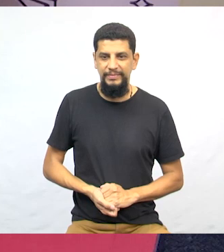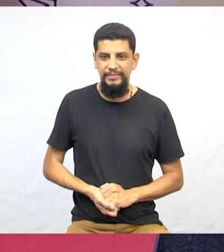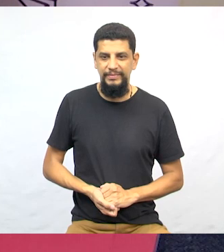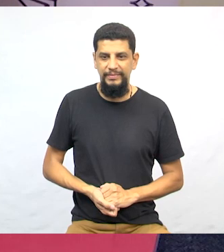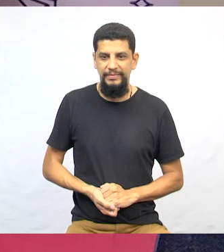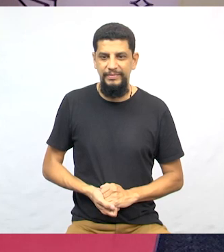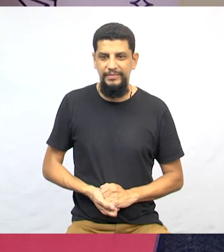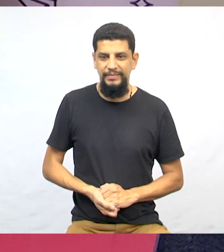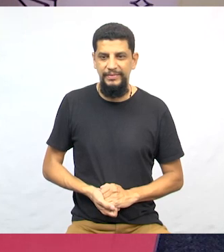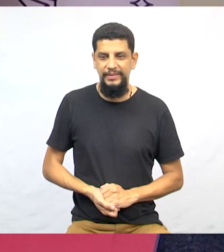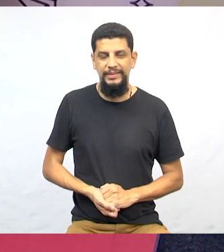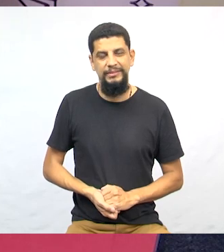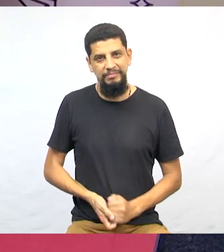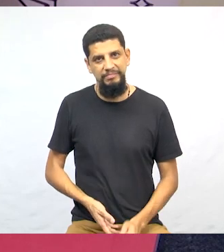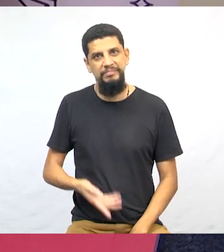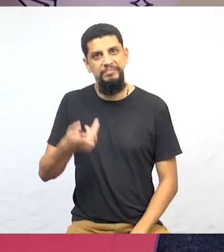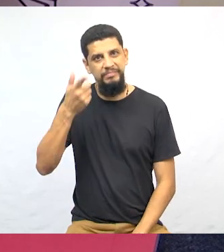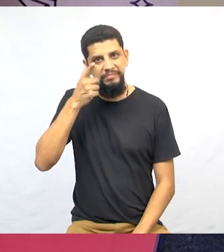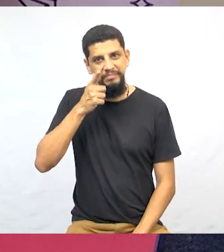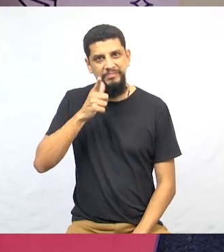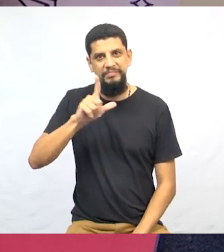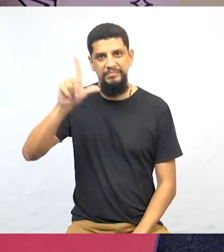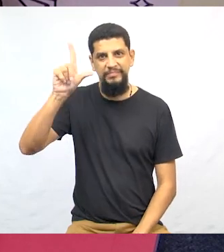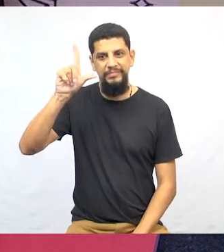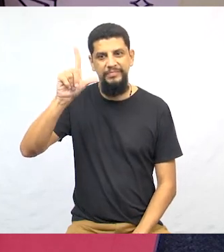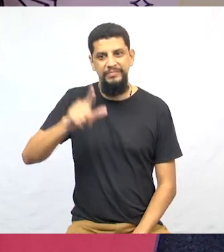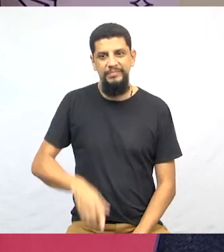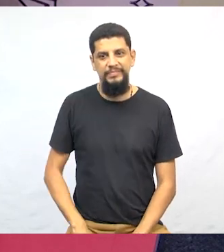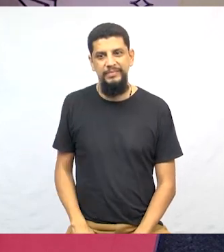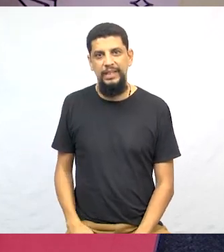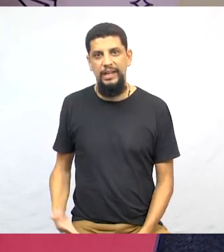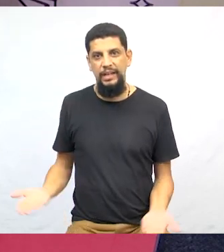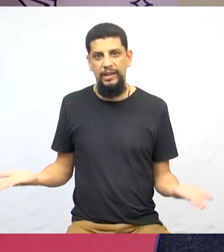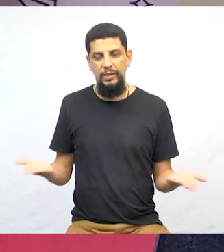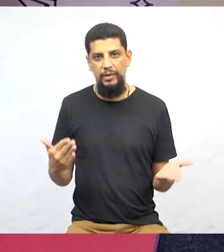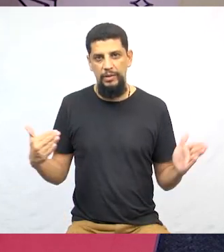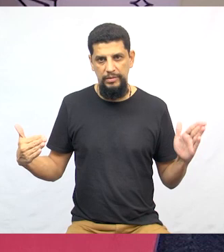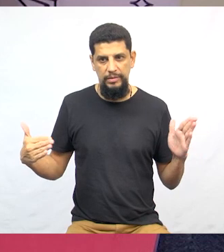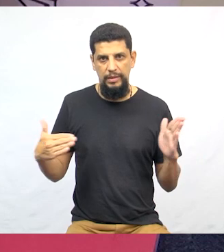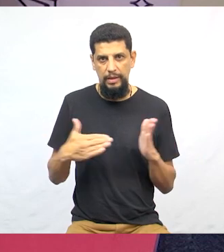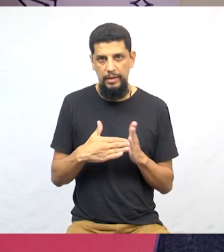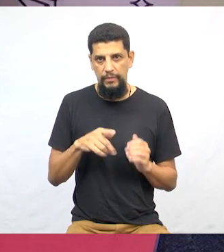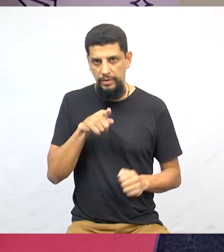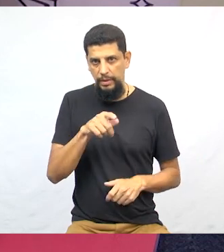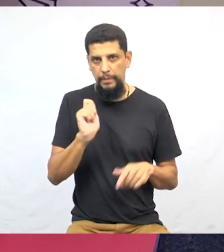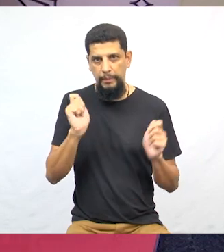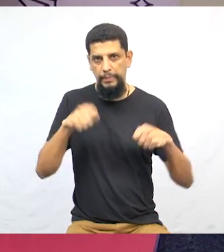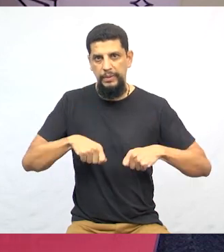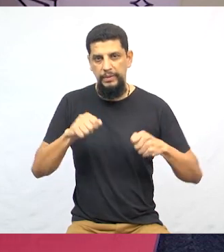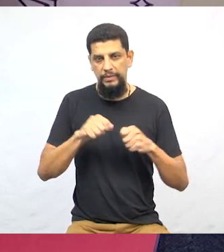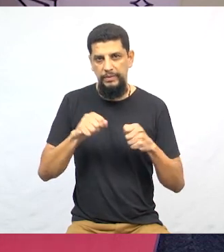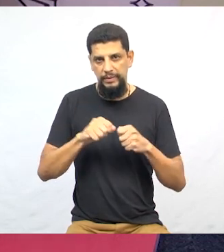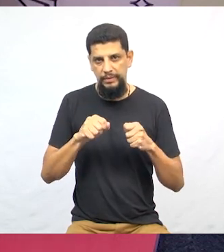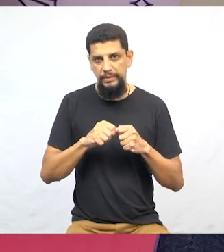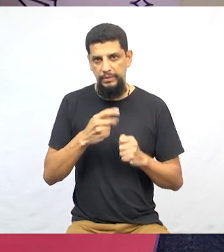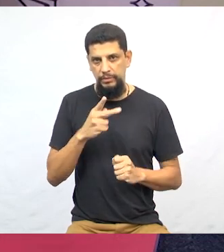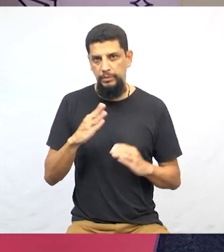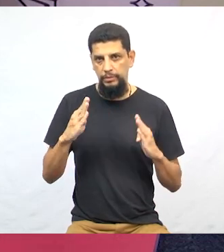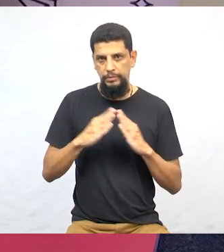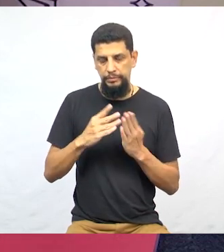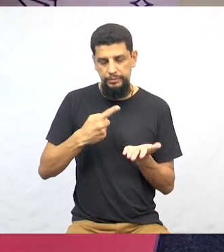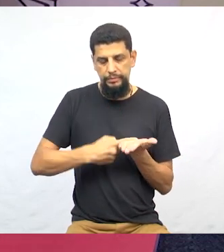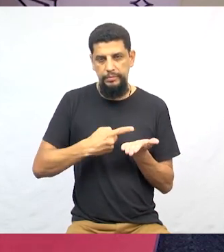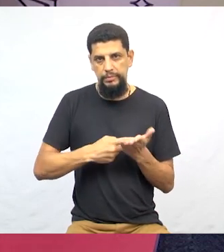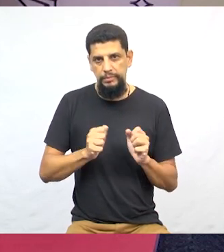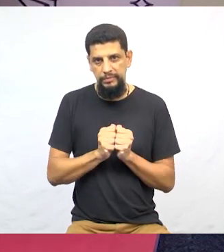primeiro, então. Ai, foi muito devagar essa. Ah, conseguiu. Agora a última. Vocês podem fazer em casa também. Combinem